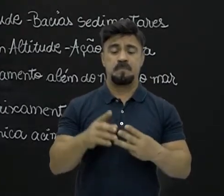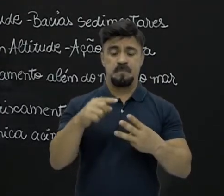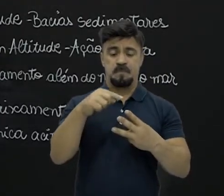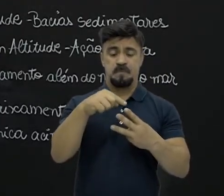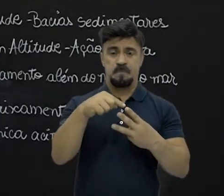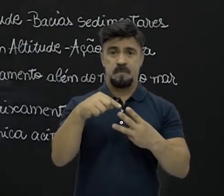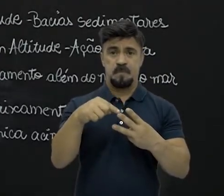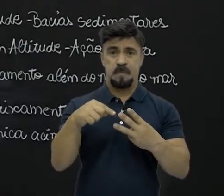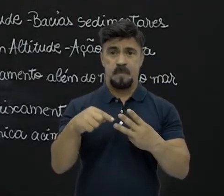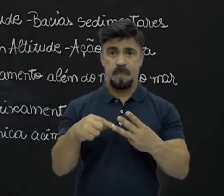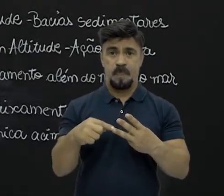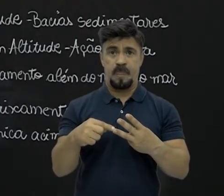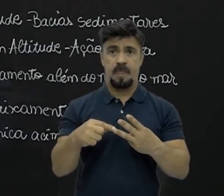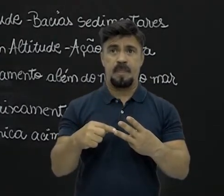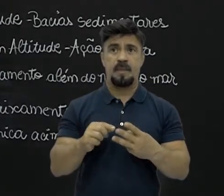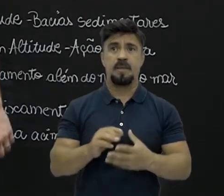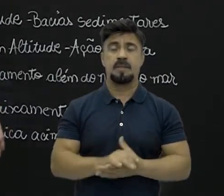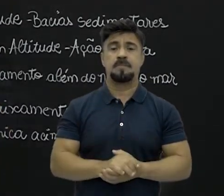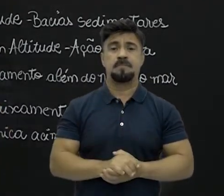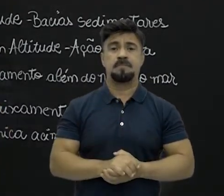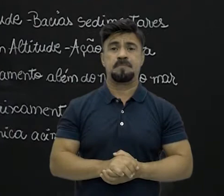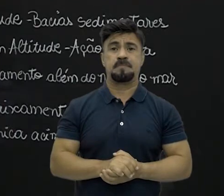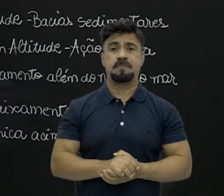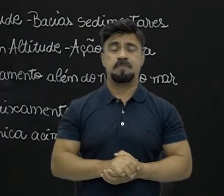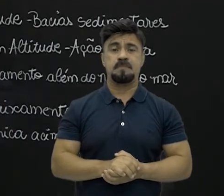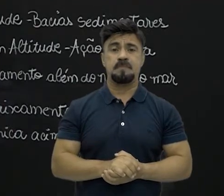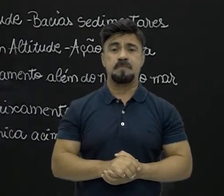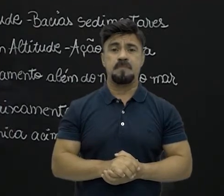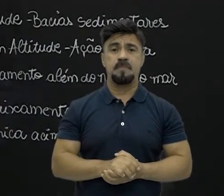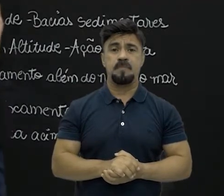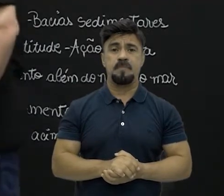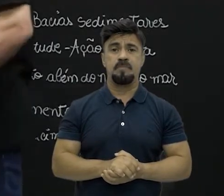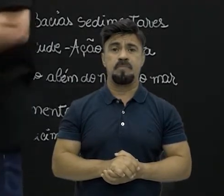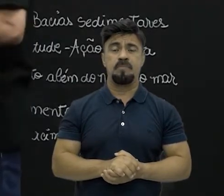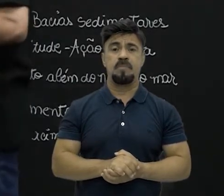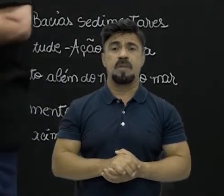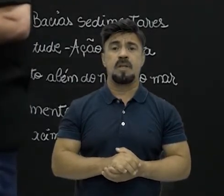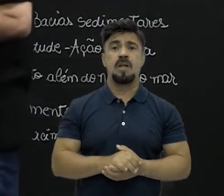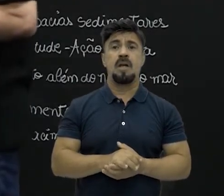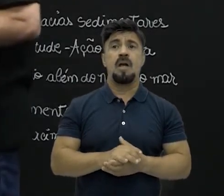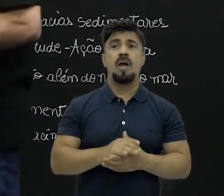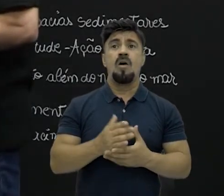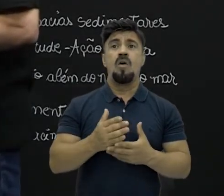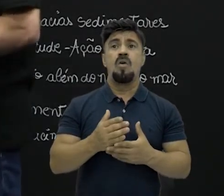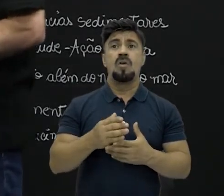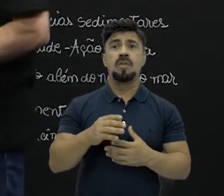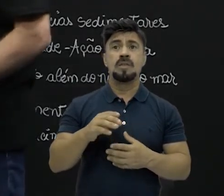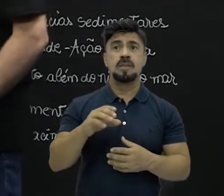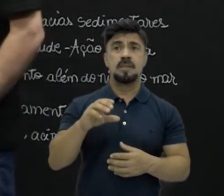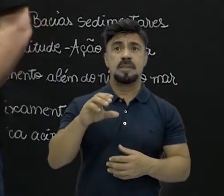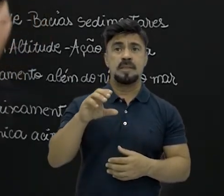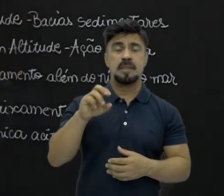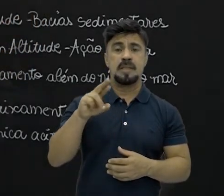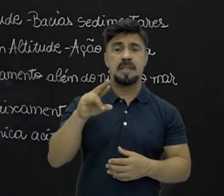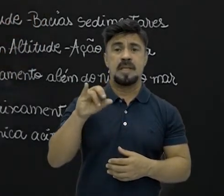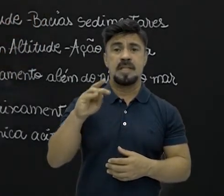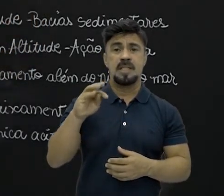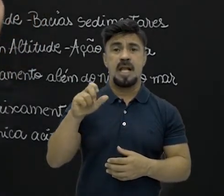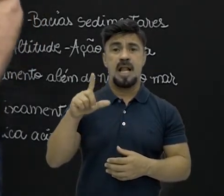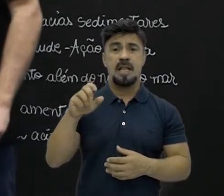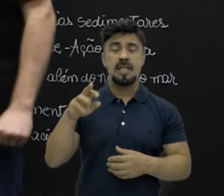sedimentares e as faixas orogênicas. Os escudos cristalinos, eles são formados por